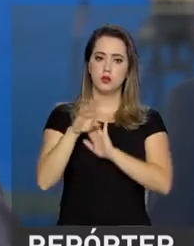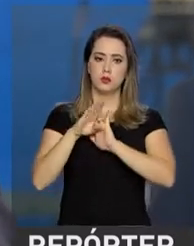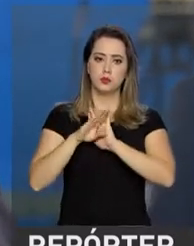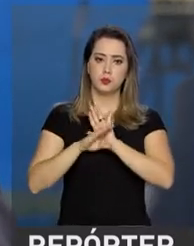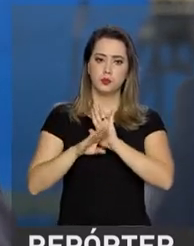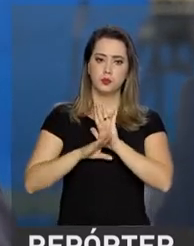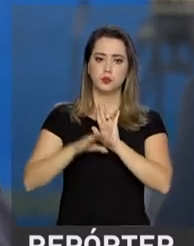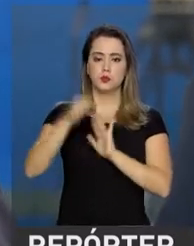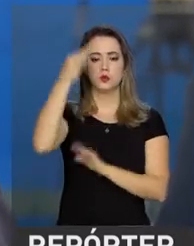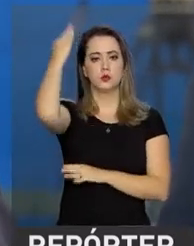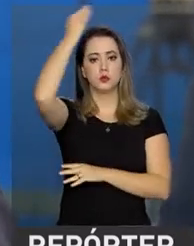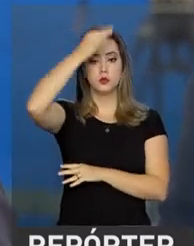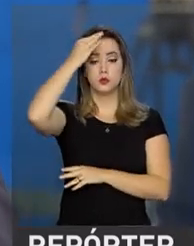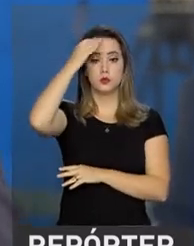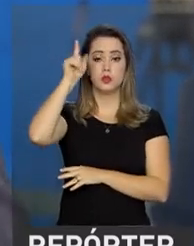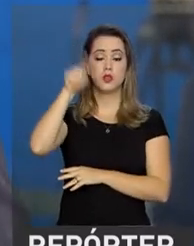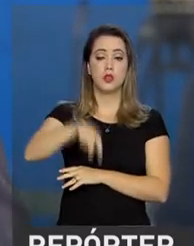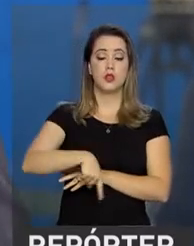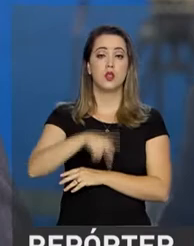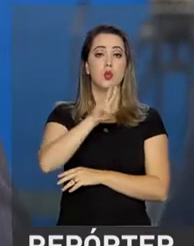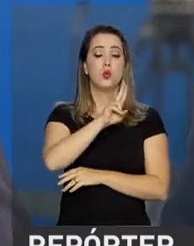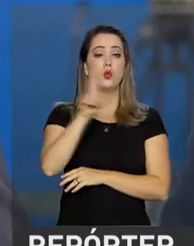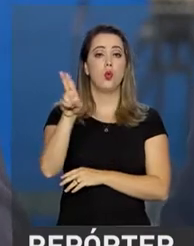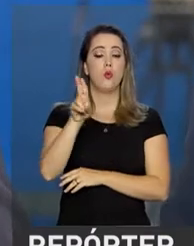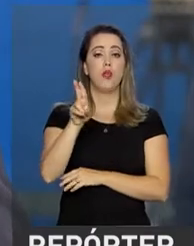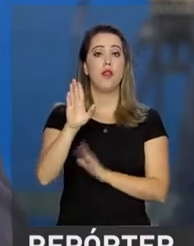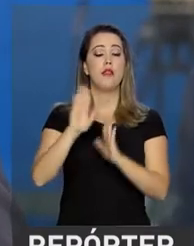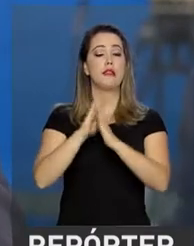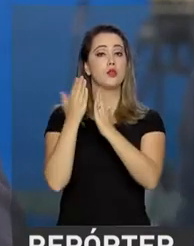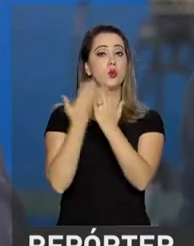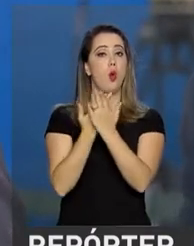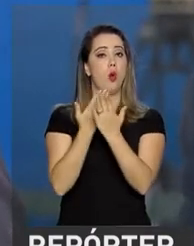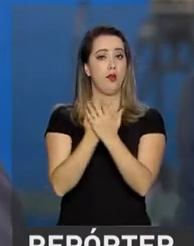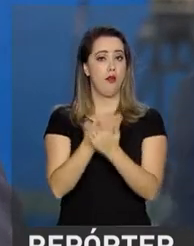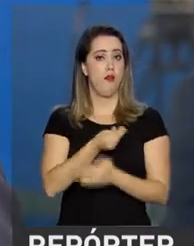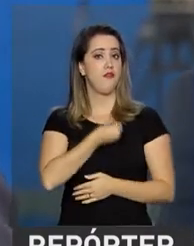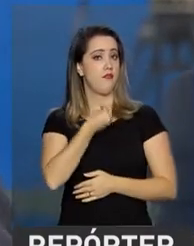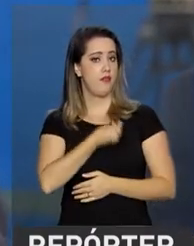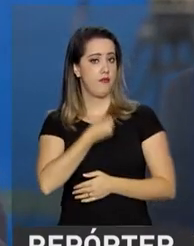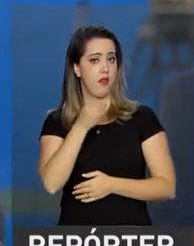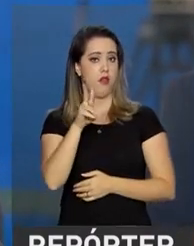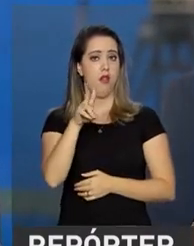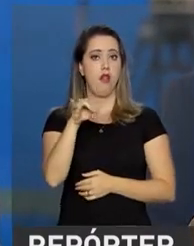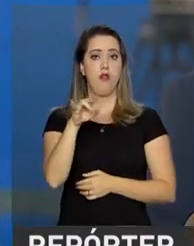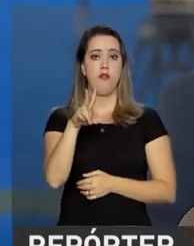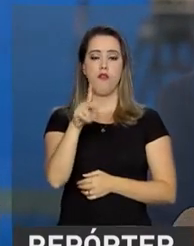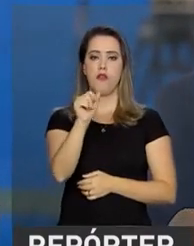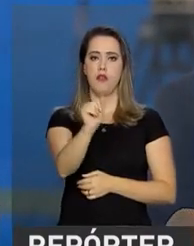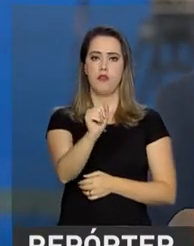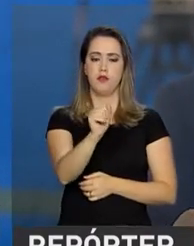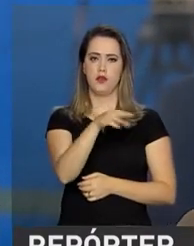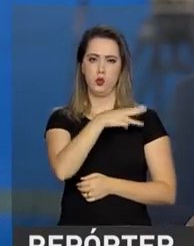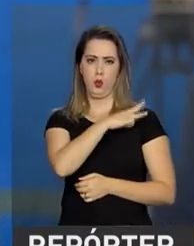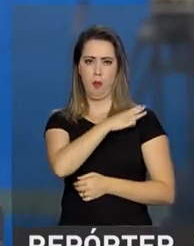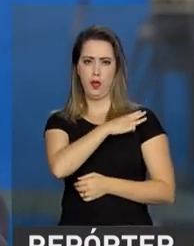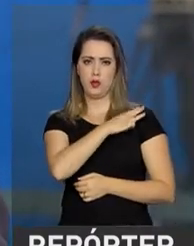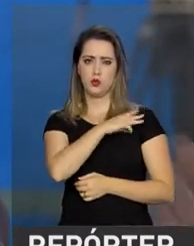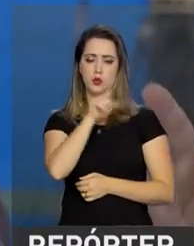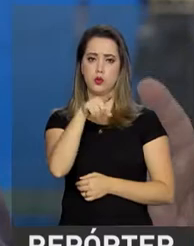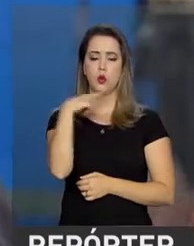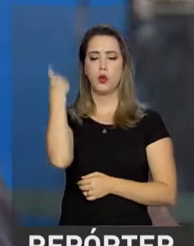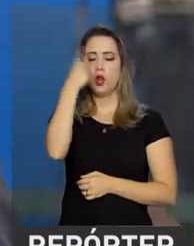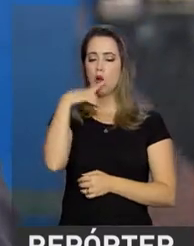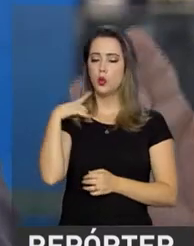no Espírito Santo que chama Escola Viva, que cuida da educação do ensino médio. É uma escola em